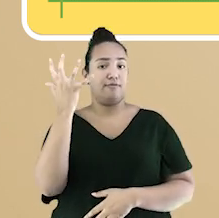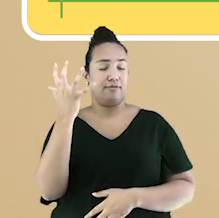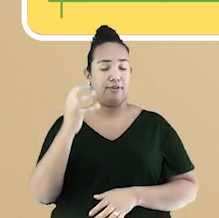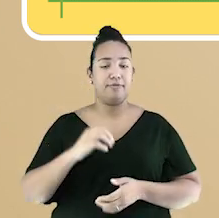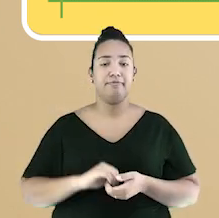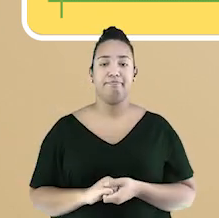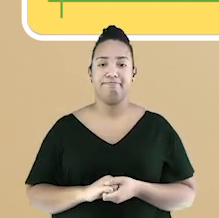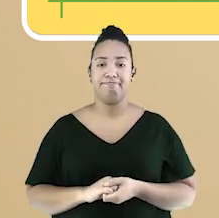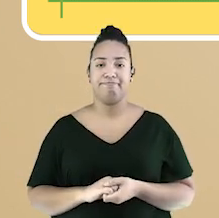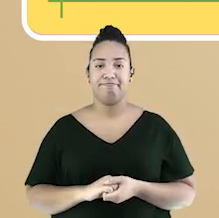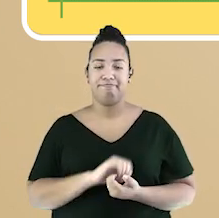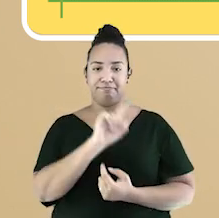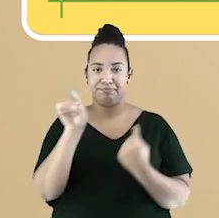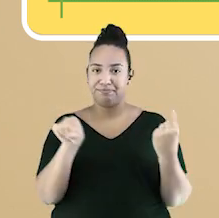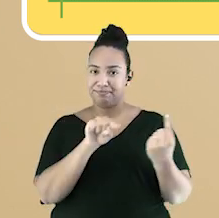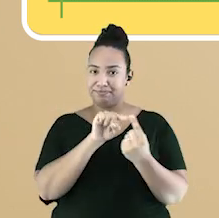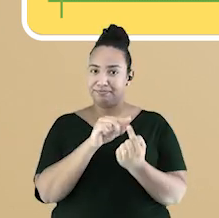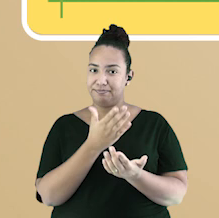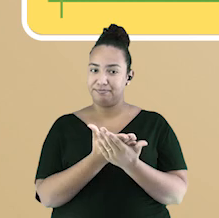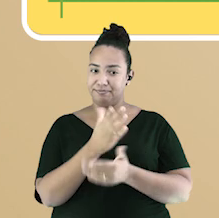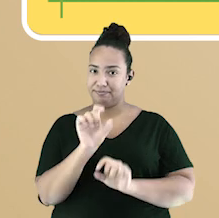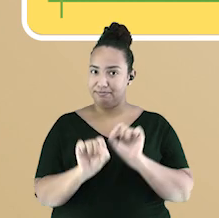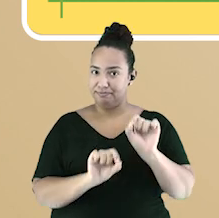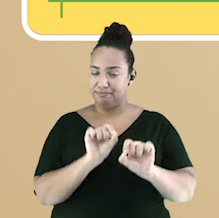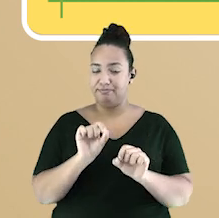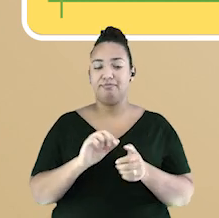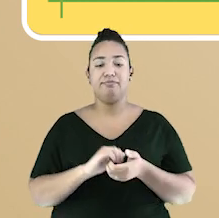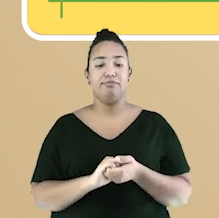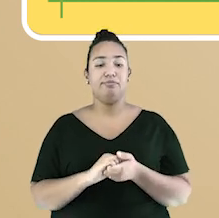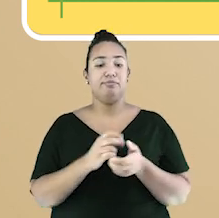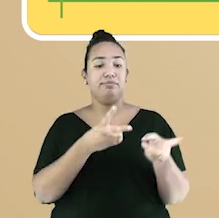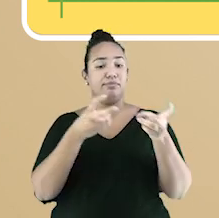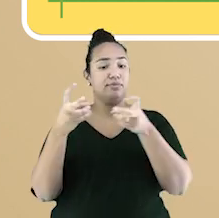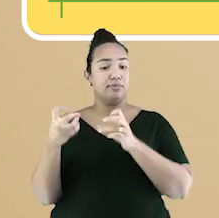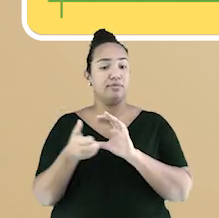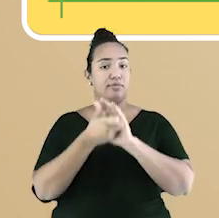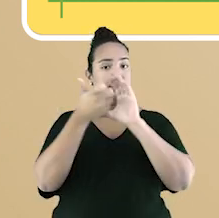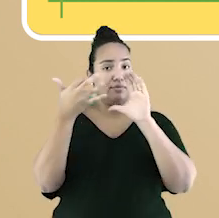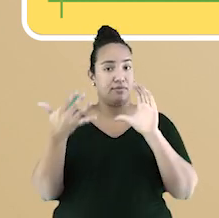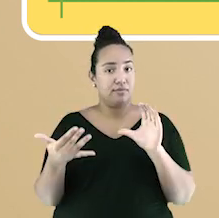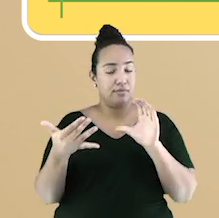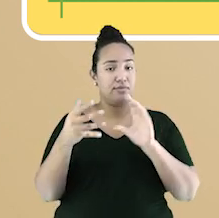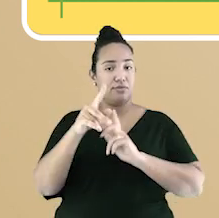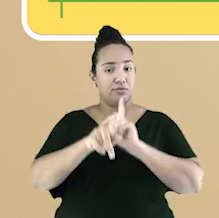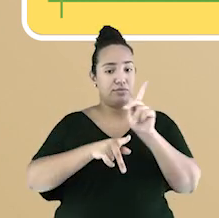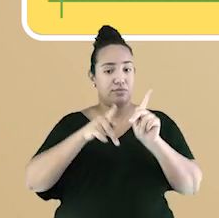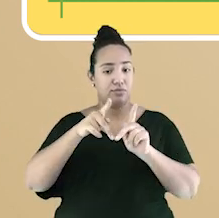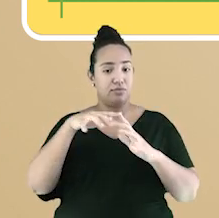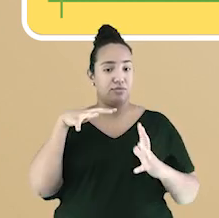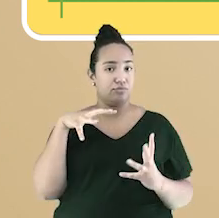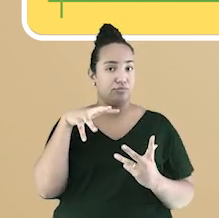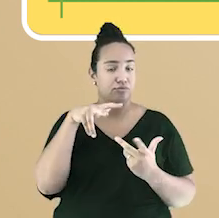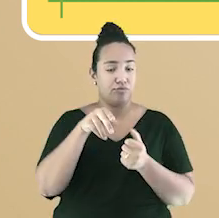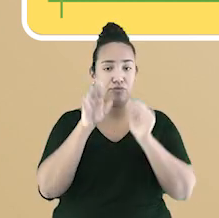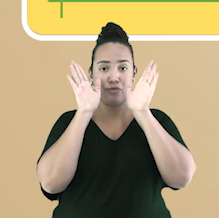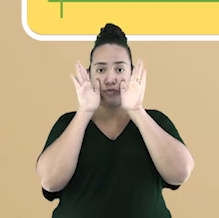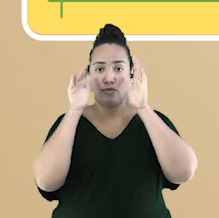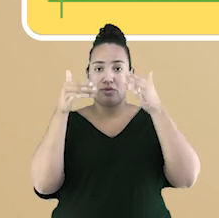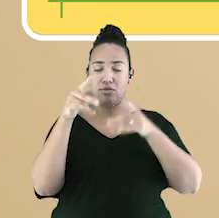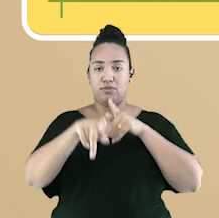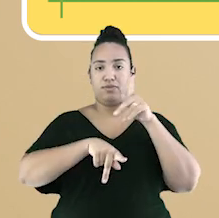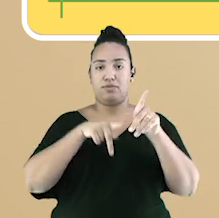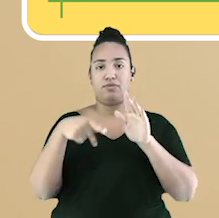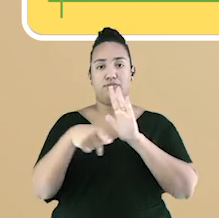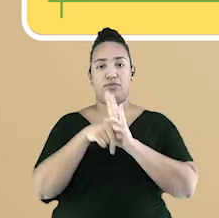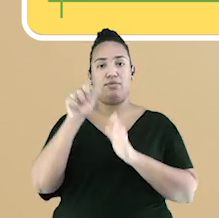fenômenos geográficos. E como objetivo específico, compreender as características demográficas do mundo, com foco às